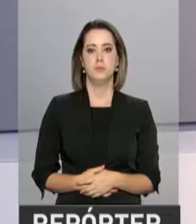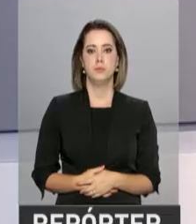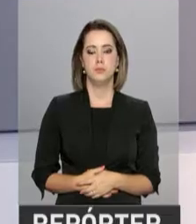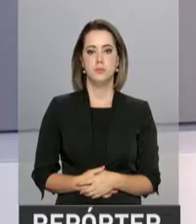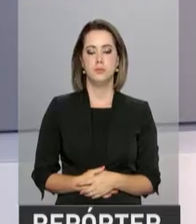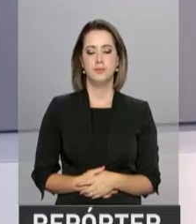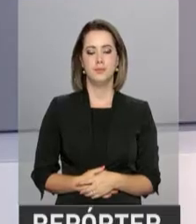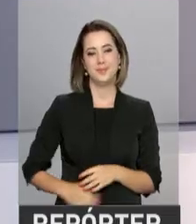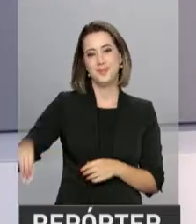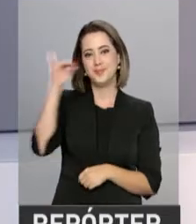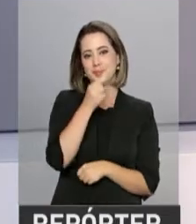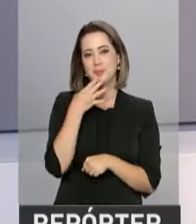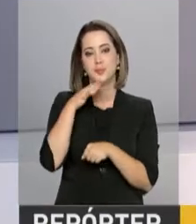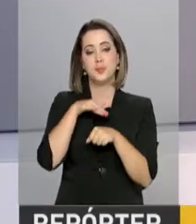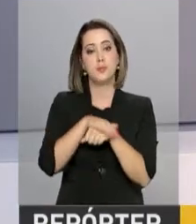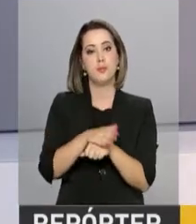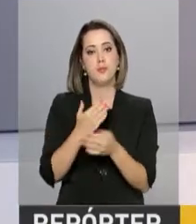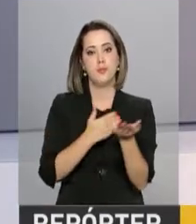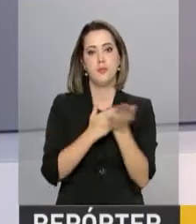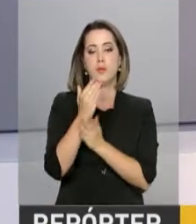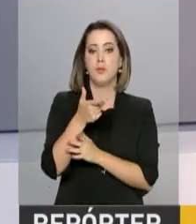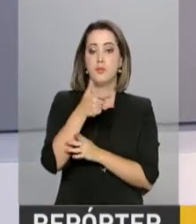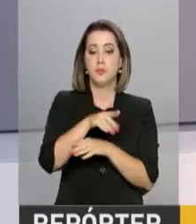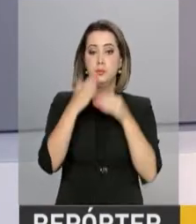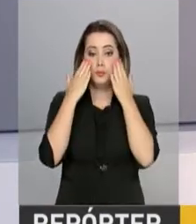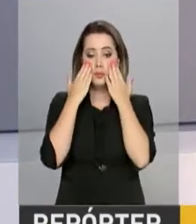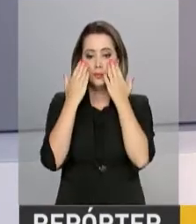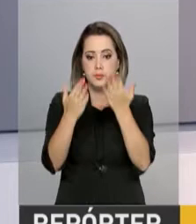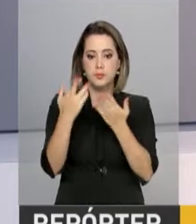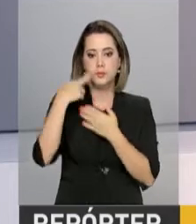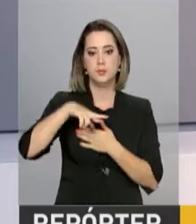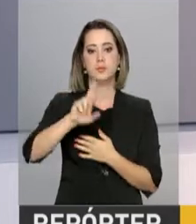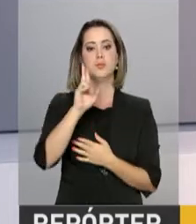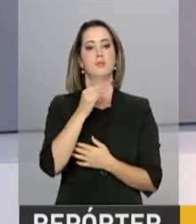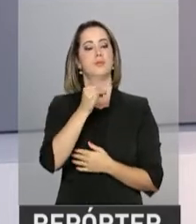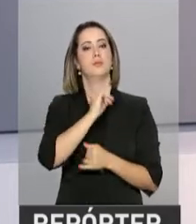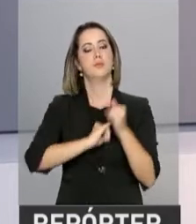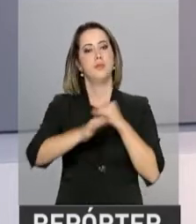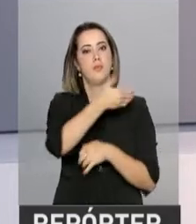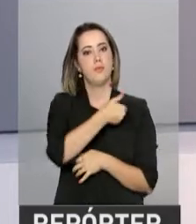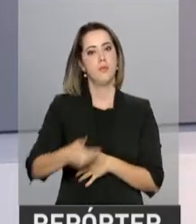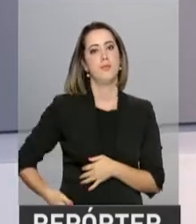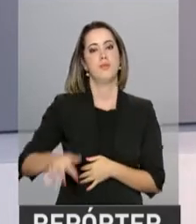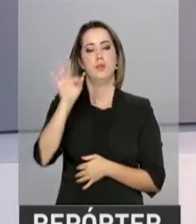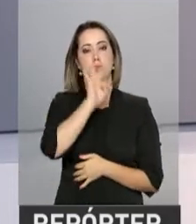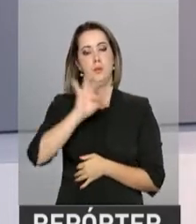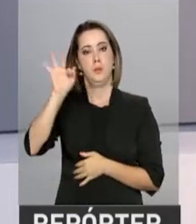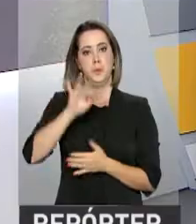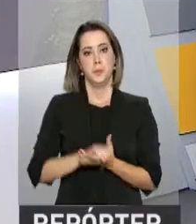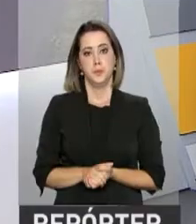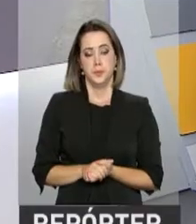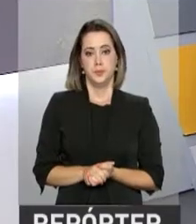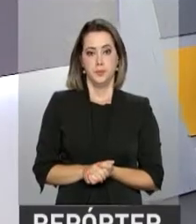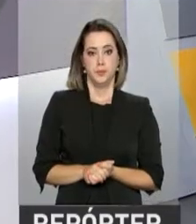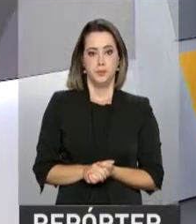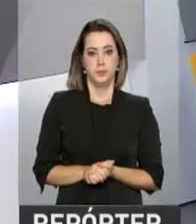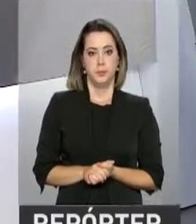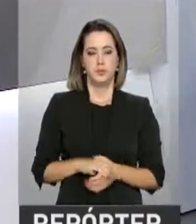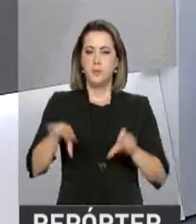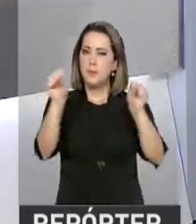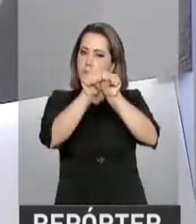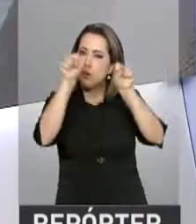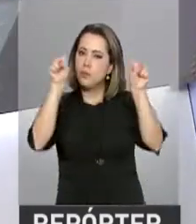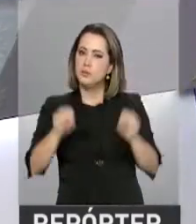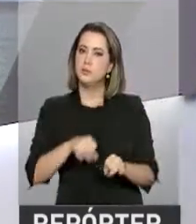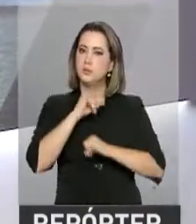olá boa noite começa agora mais uma edição do repórter nbr com as notícias do governo federal um sistema